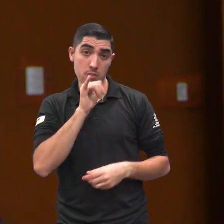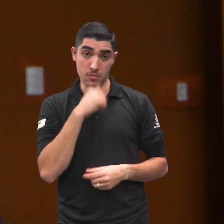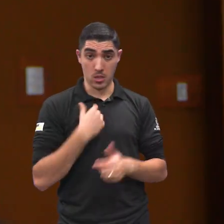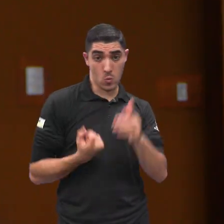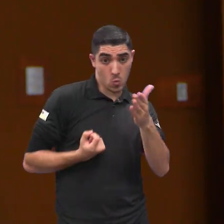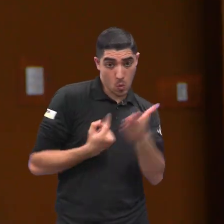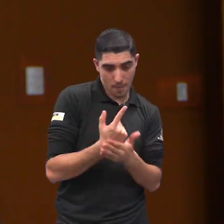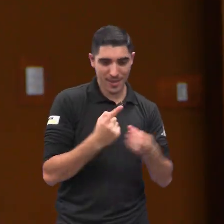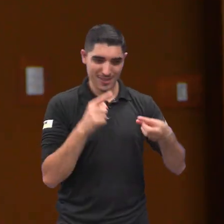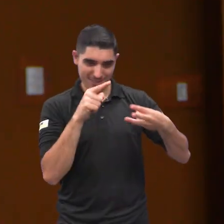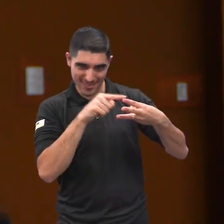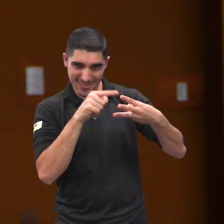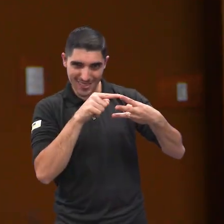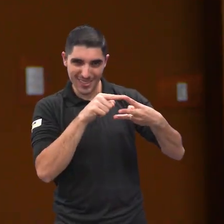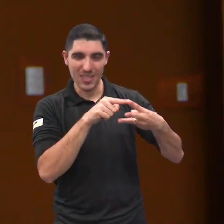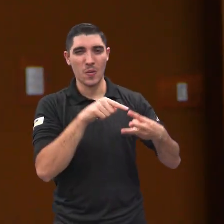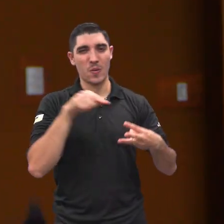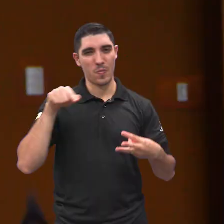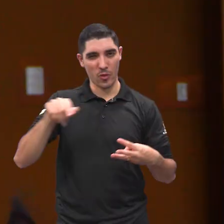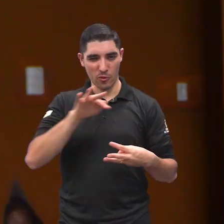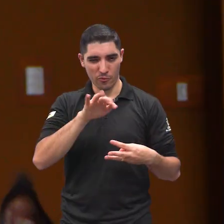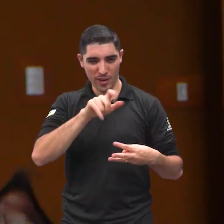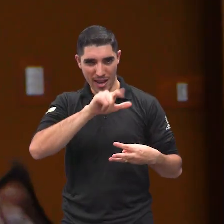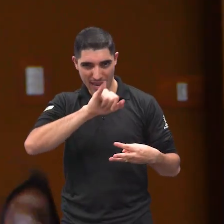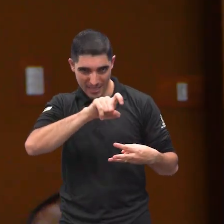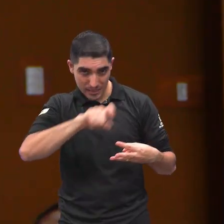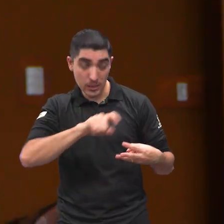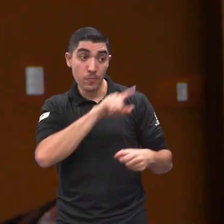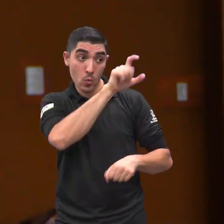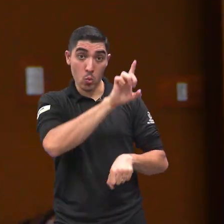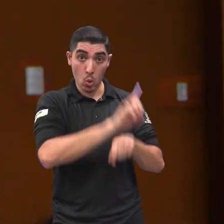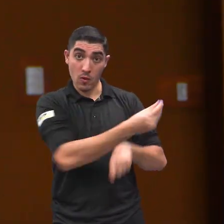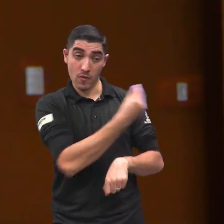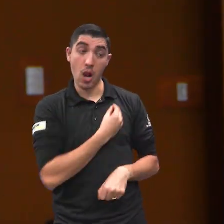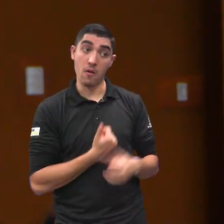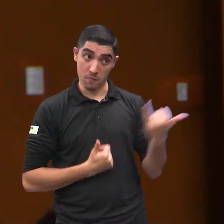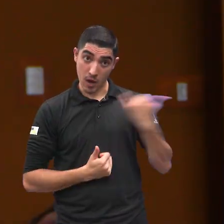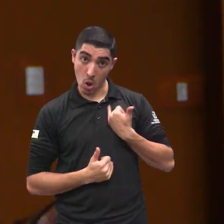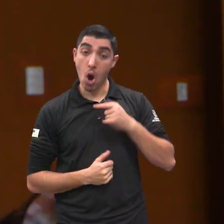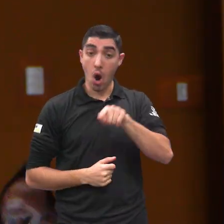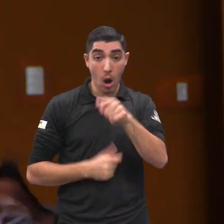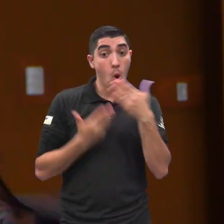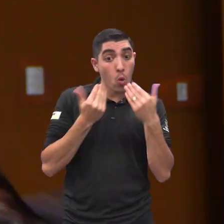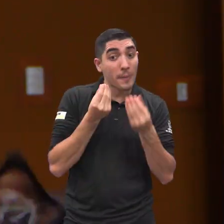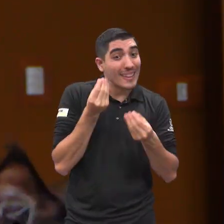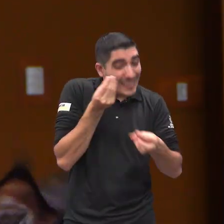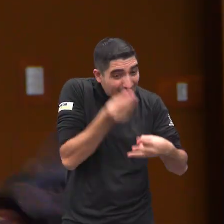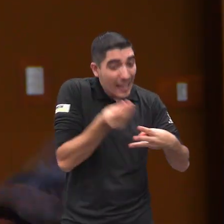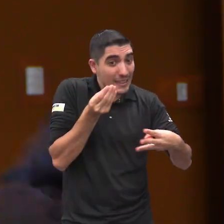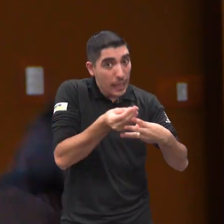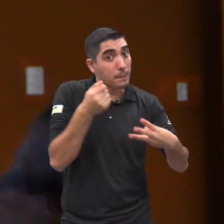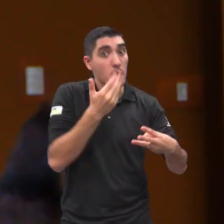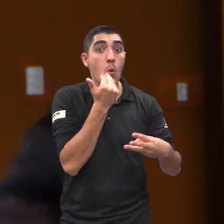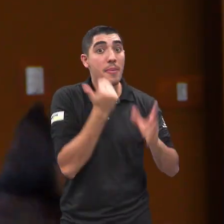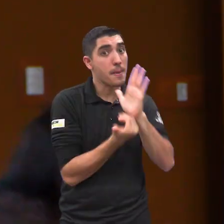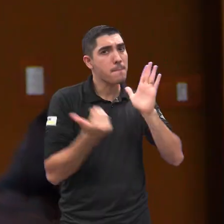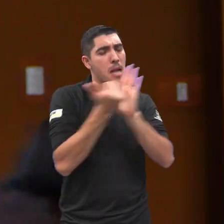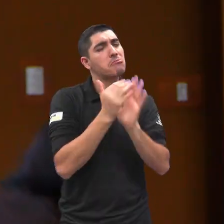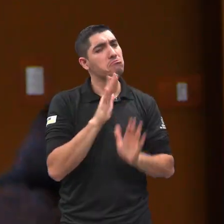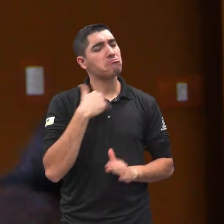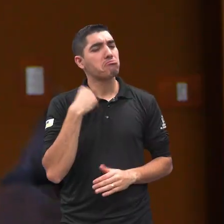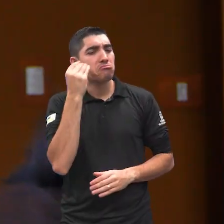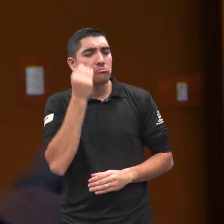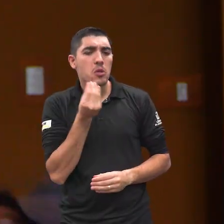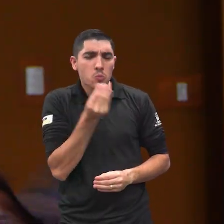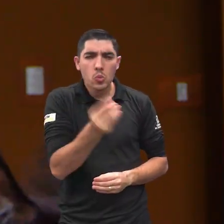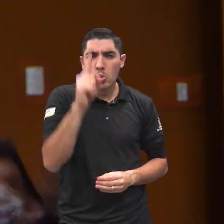Sim, quando a gente comprou ele, o proprietário do gatinho falou que a gente deveria dar bastante comida, tem que complementar com um pouco mais de nutrição. Mas a